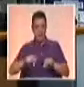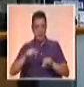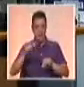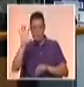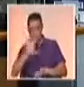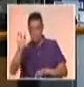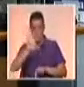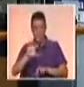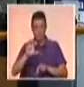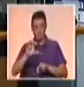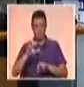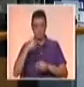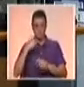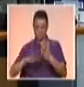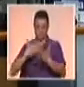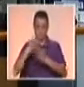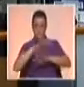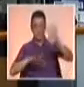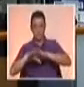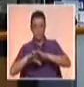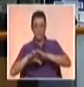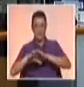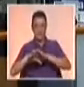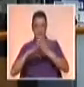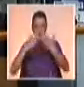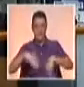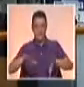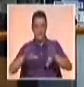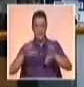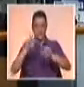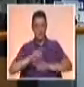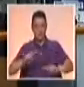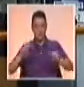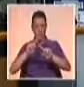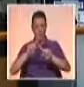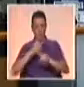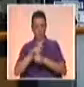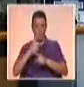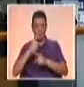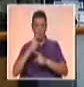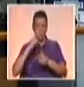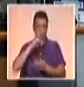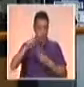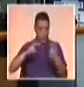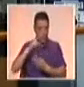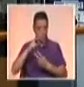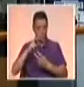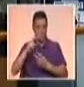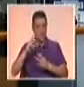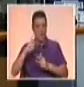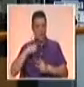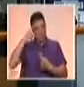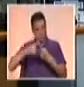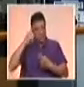maneira de o fazer, sendo que não é ideal. O que nós procuramos, e esse é o